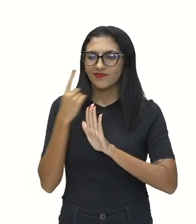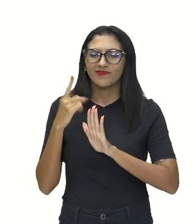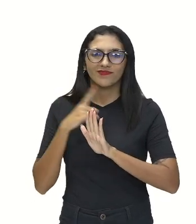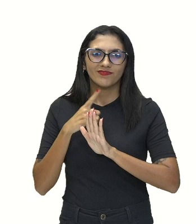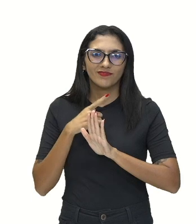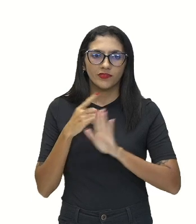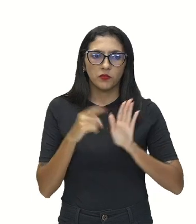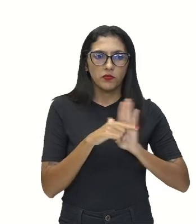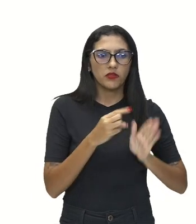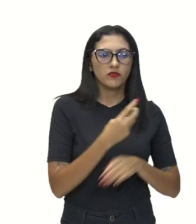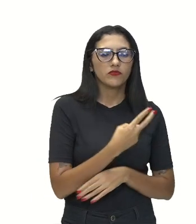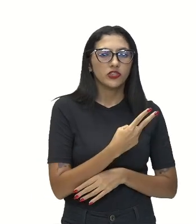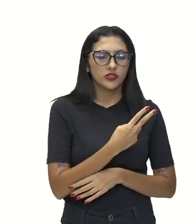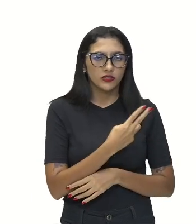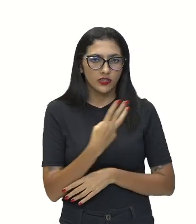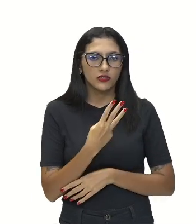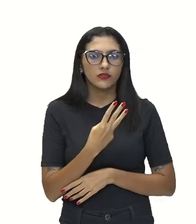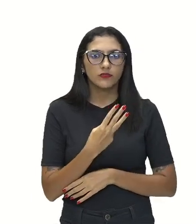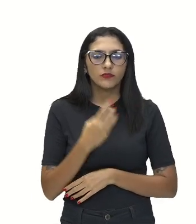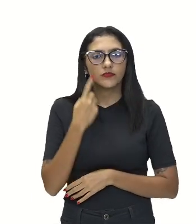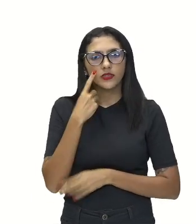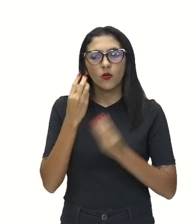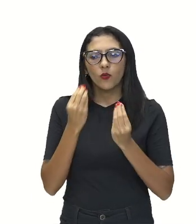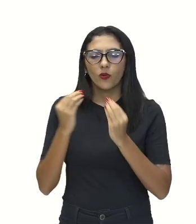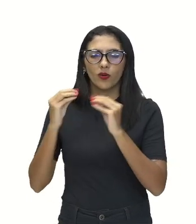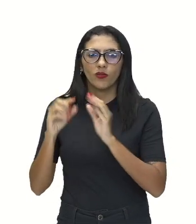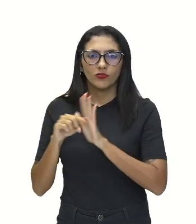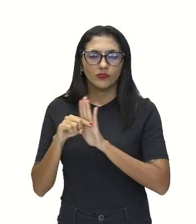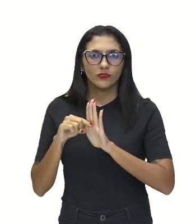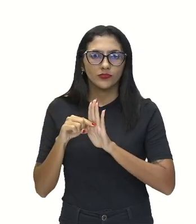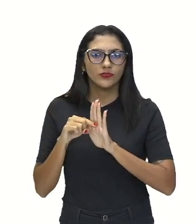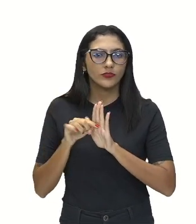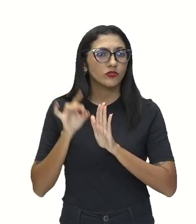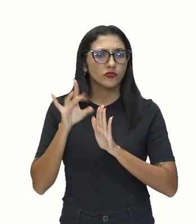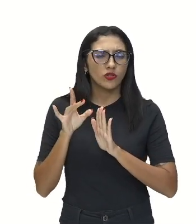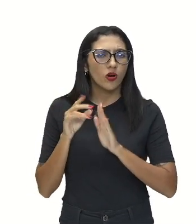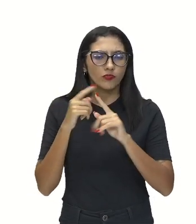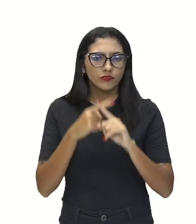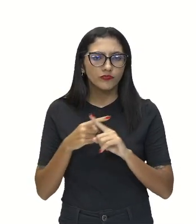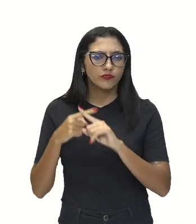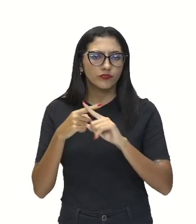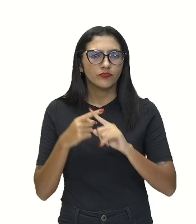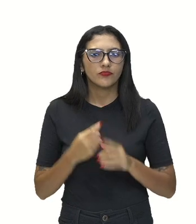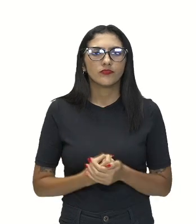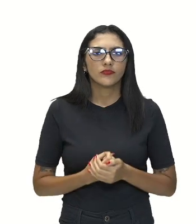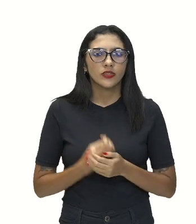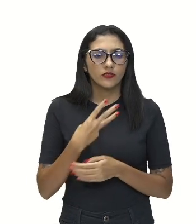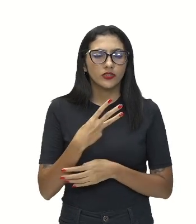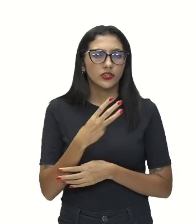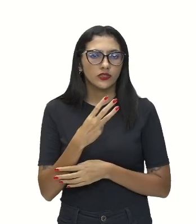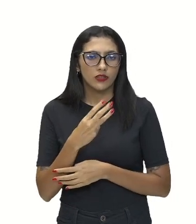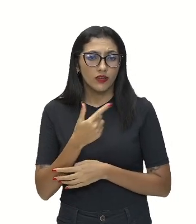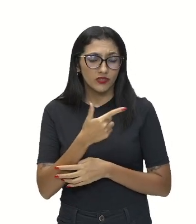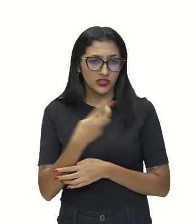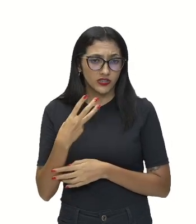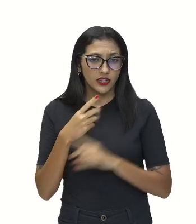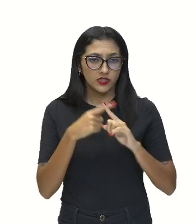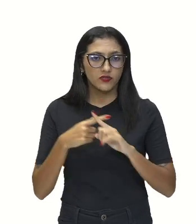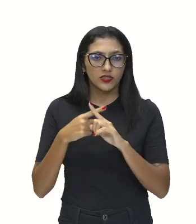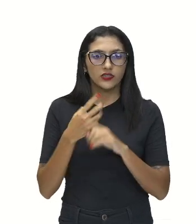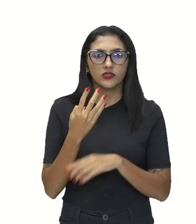calcule det A vezes det B. Então, o valor determinante de B